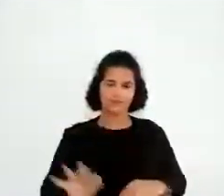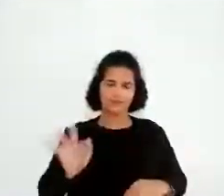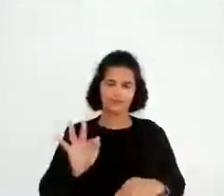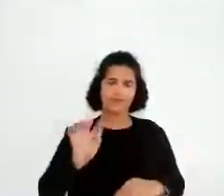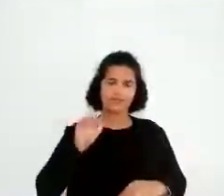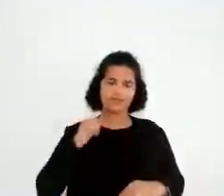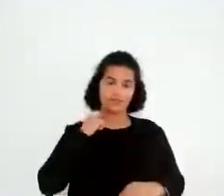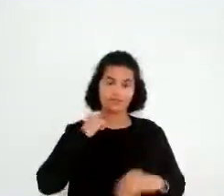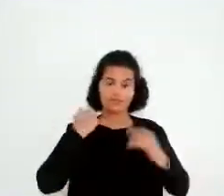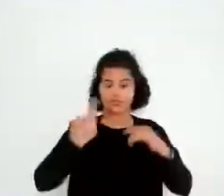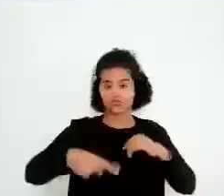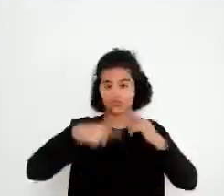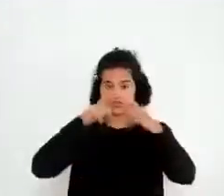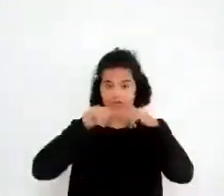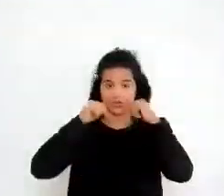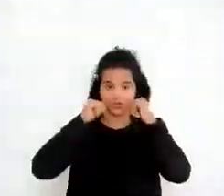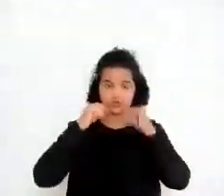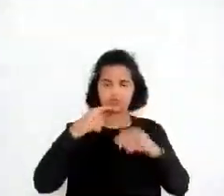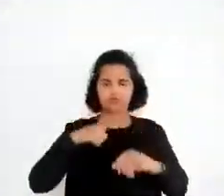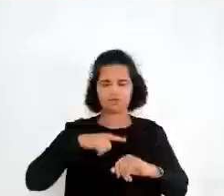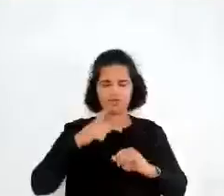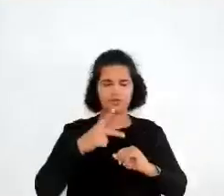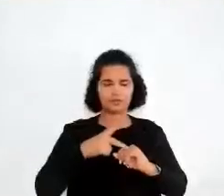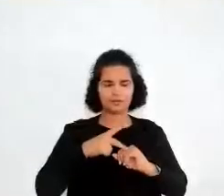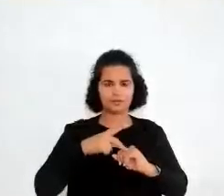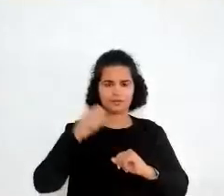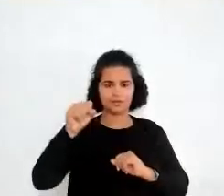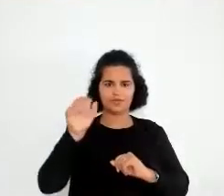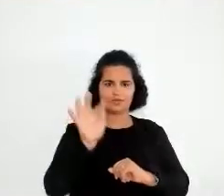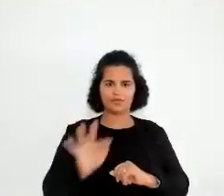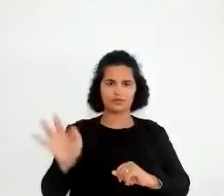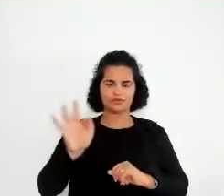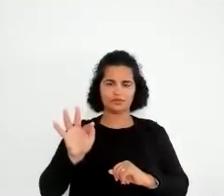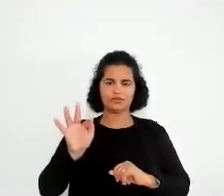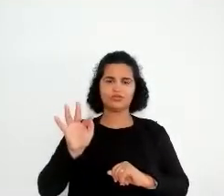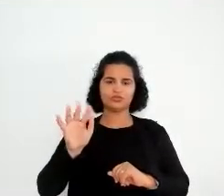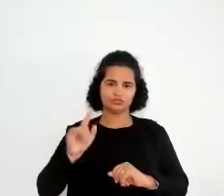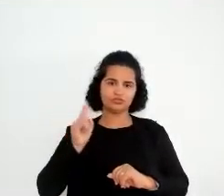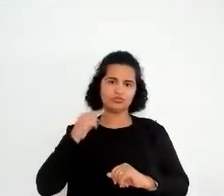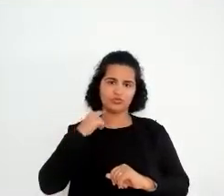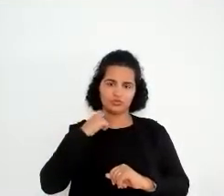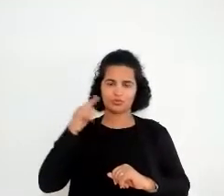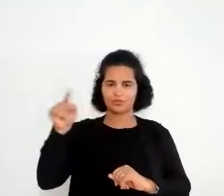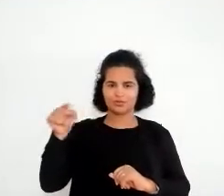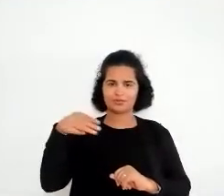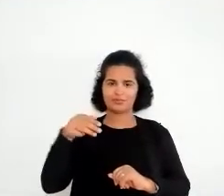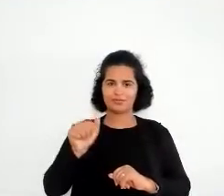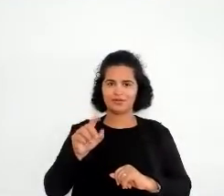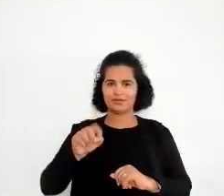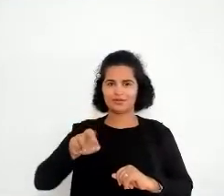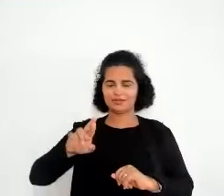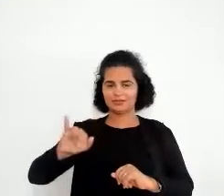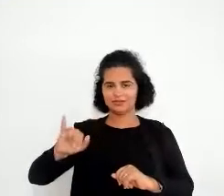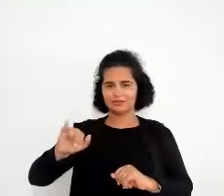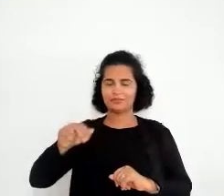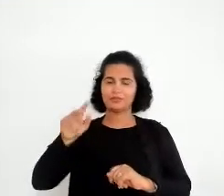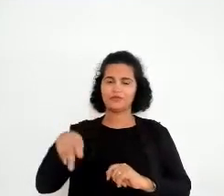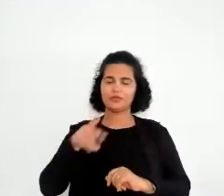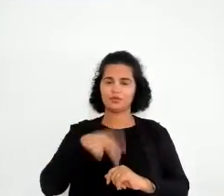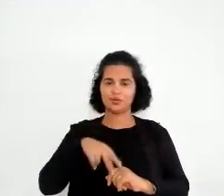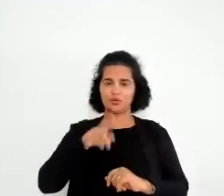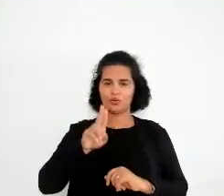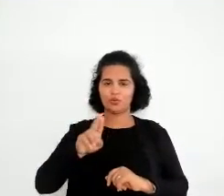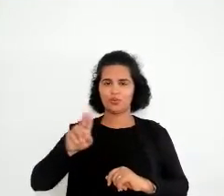Alagoas, possuía pós-graduação pela Faculdade de Direito de Madrid. Professor da UFRN, Ítalo Pinheiro publicou